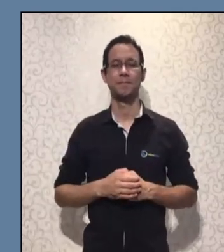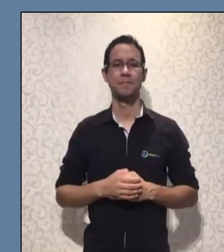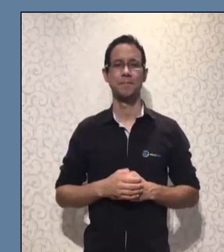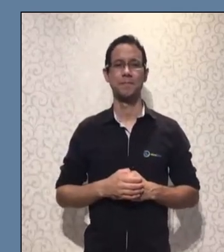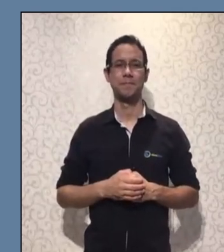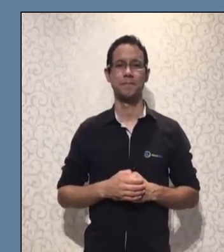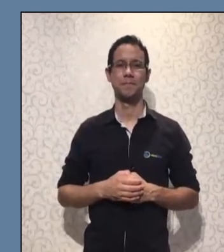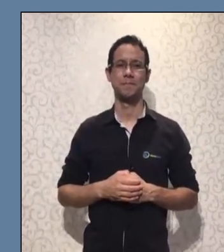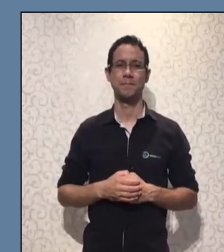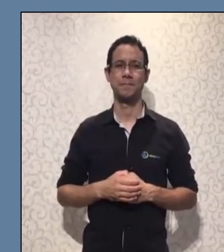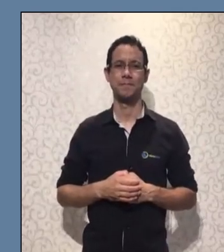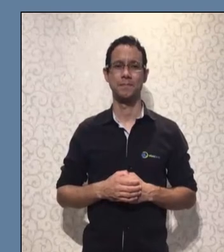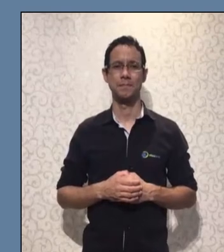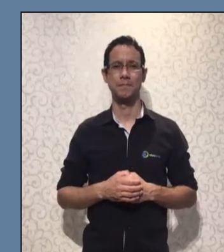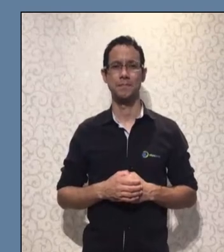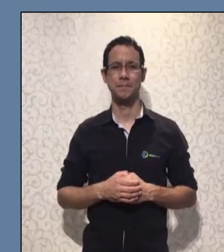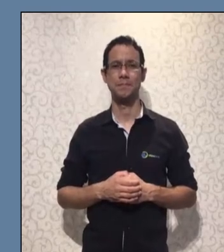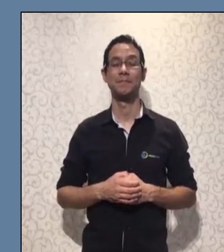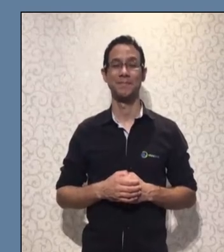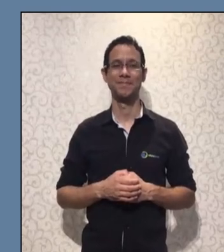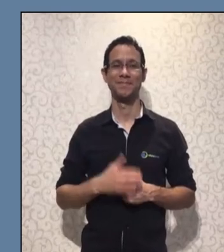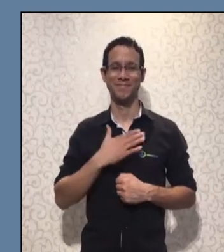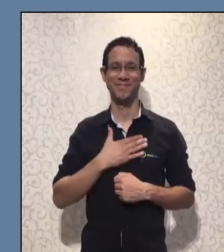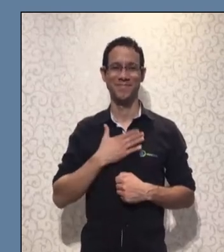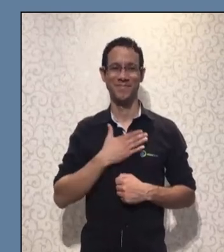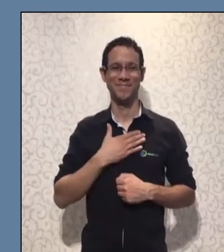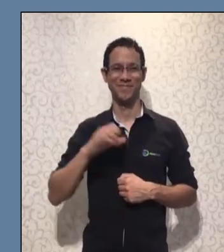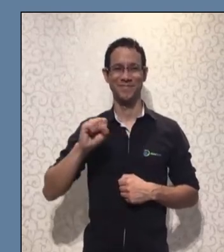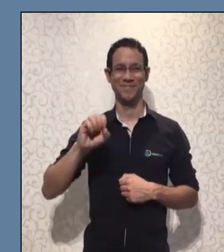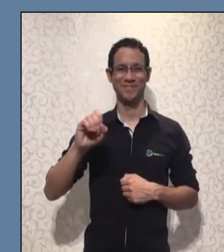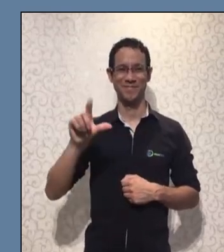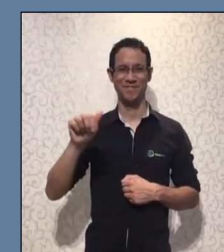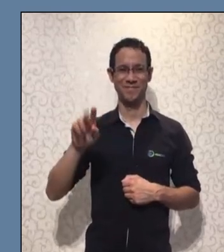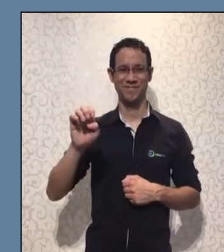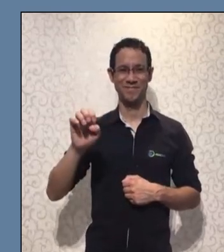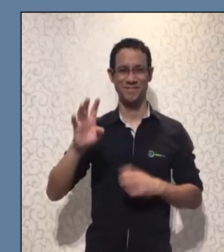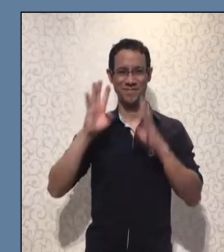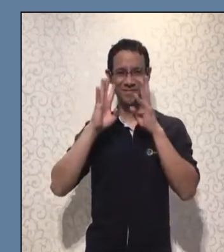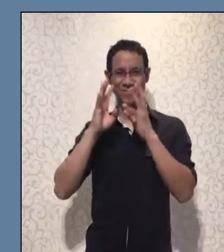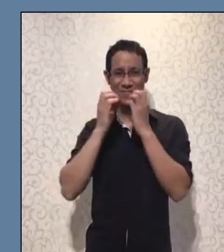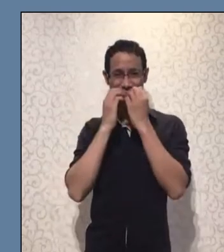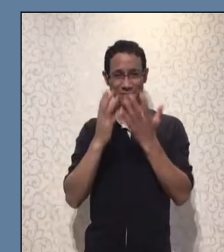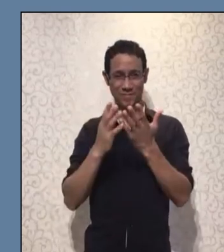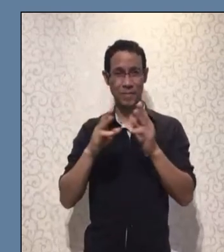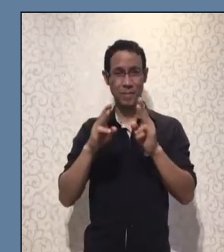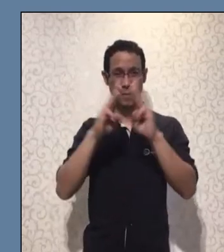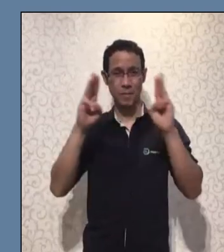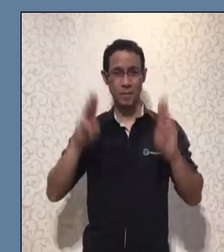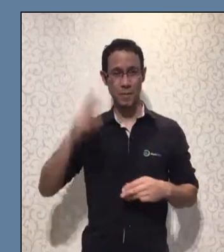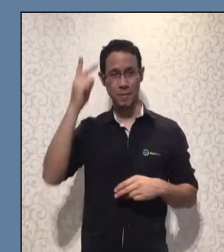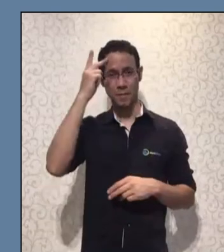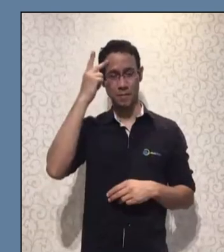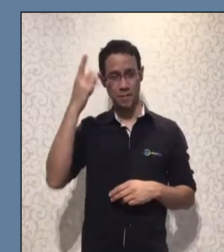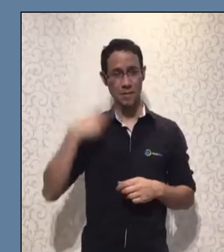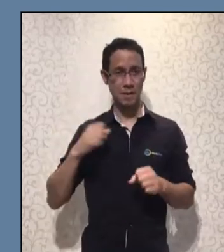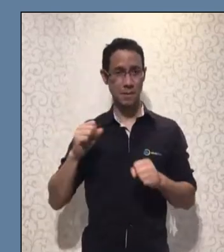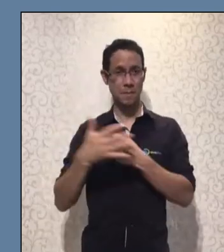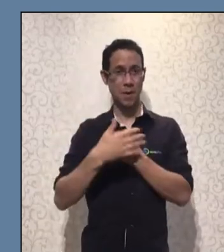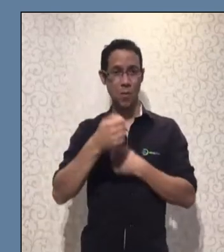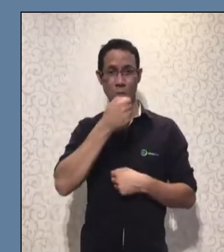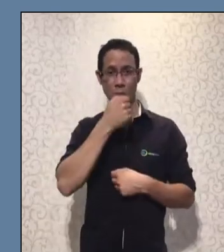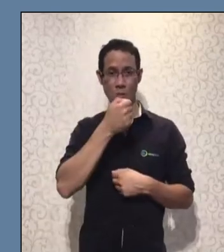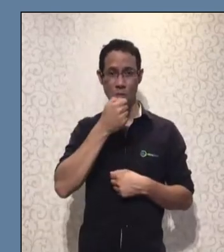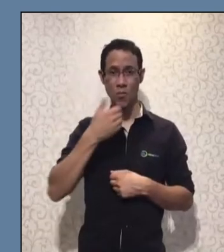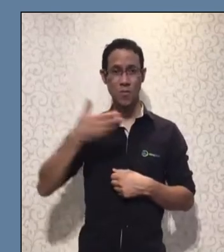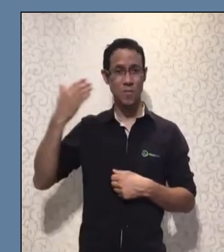Mas que excelente te ouvir, Solange, acho que é isso, o Museu Paulista enfrentou os efeitos da pandemia muito antes dela chegar, né, o fechamento